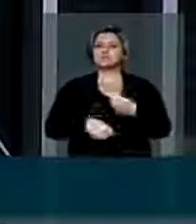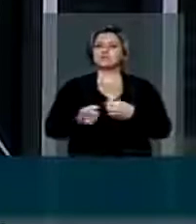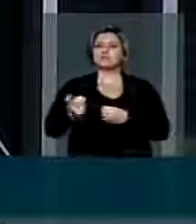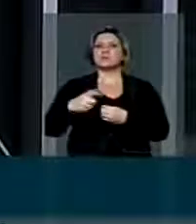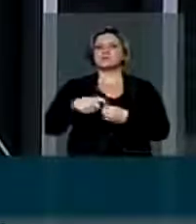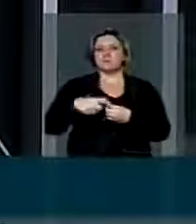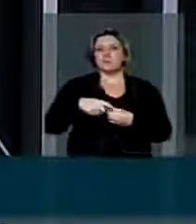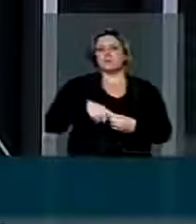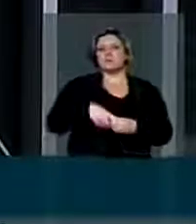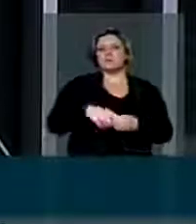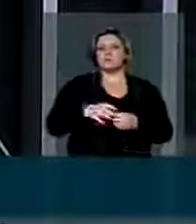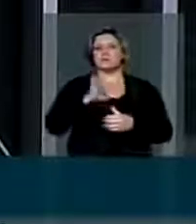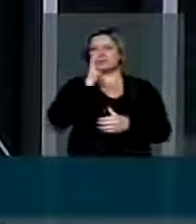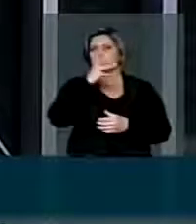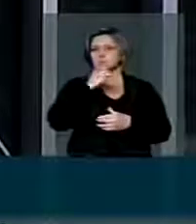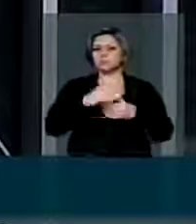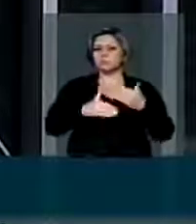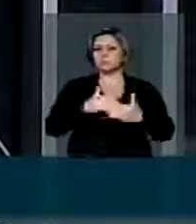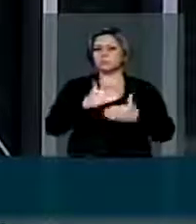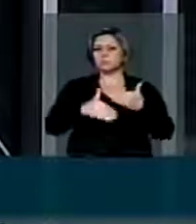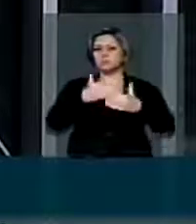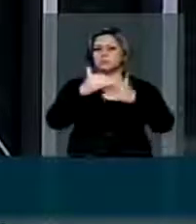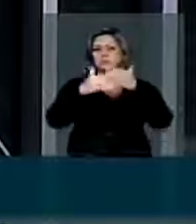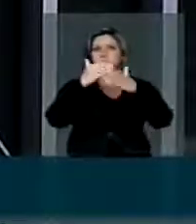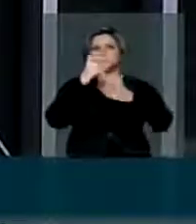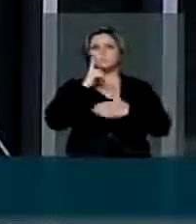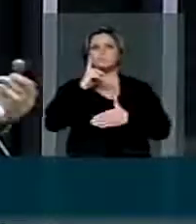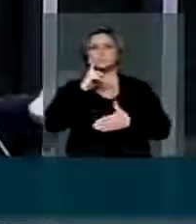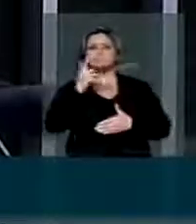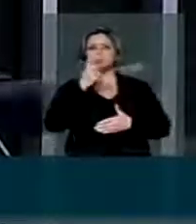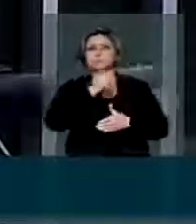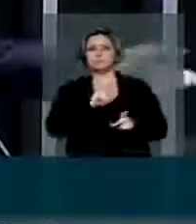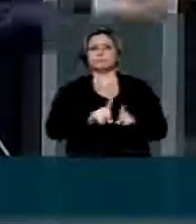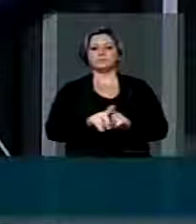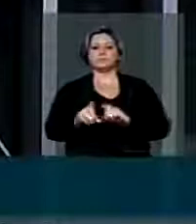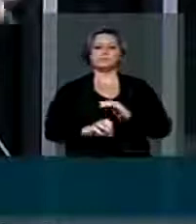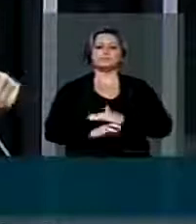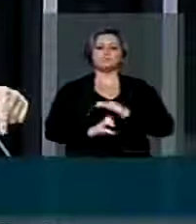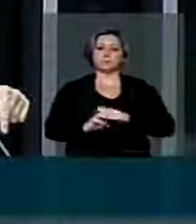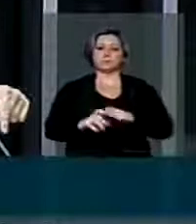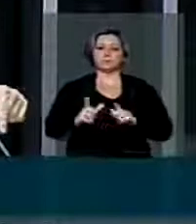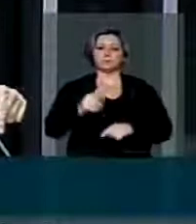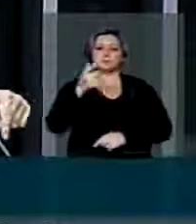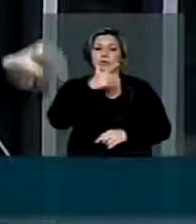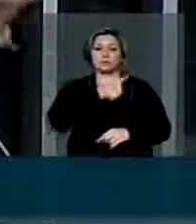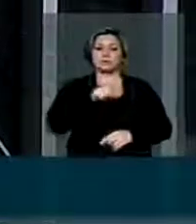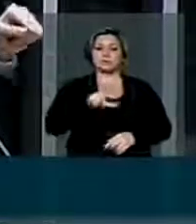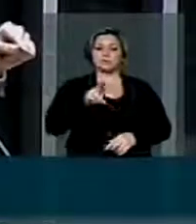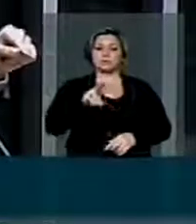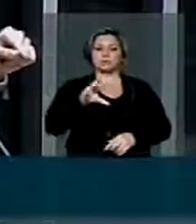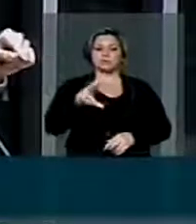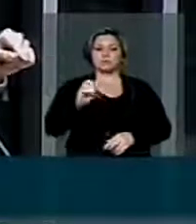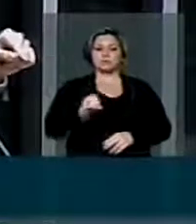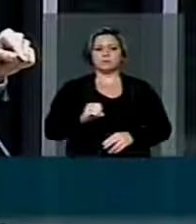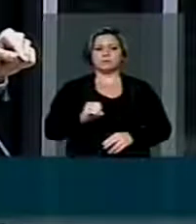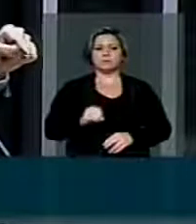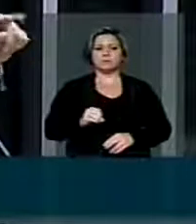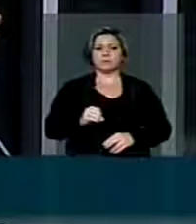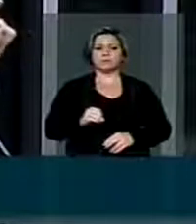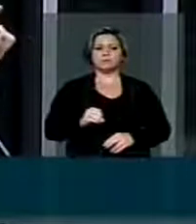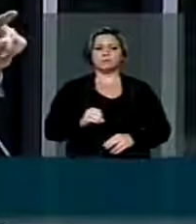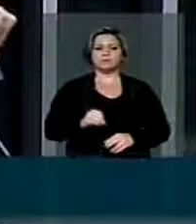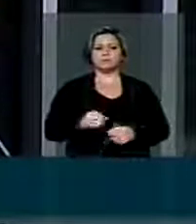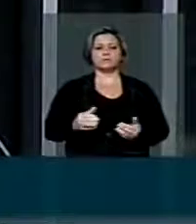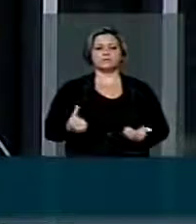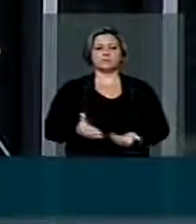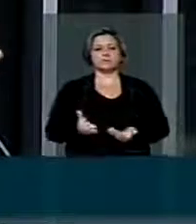que lenta, da economia norte-americana, o fato que a empresa já está dando lucro e que, portanto,